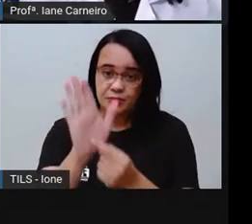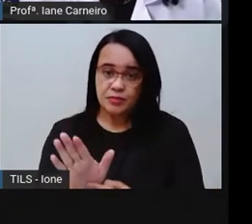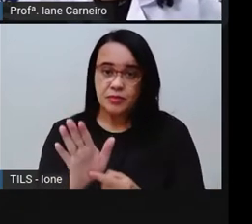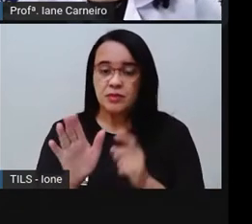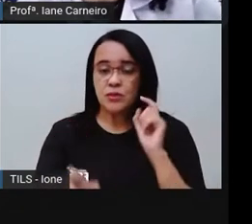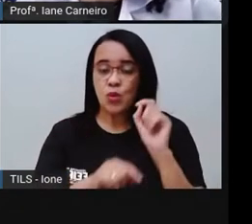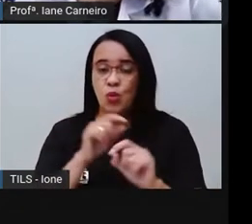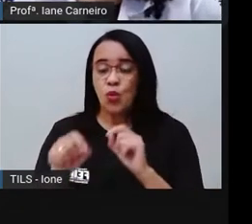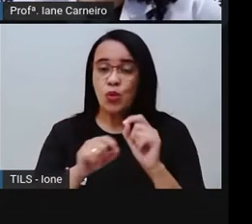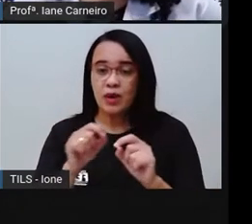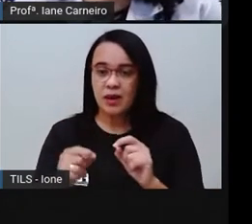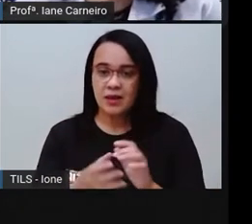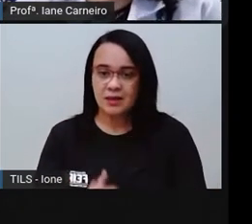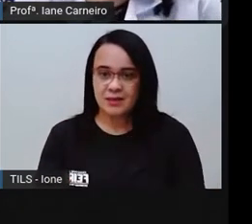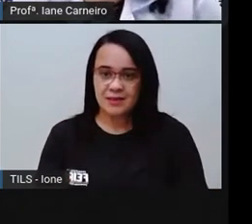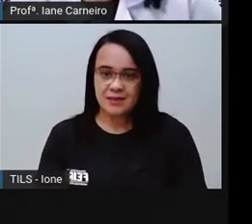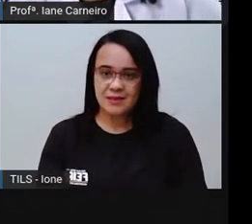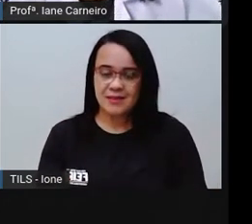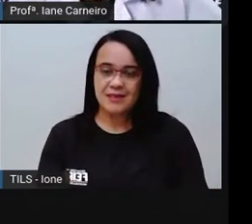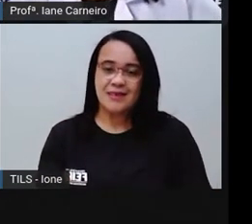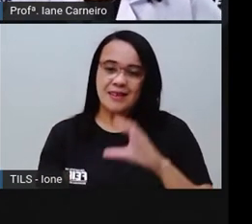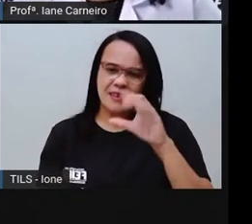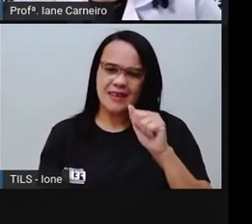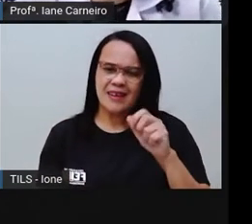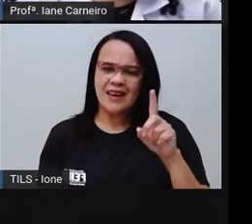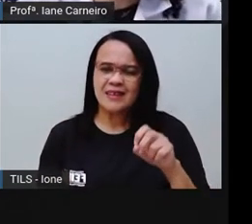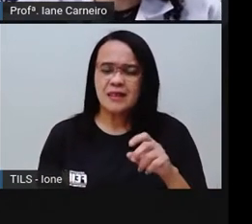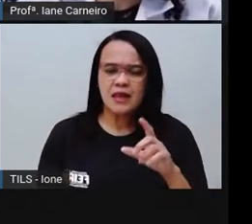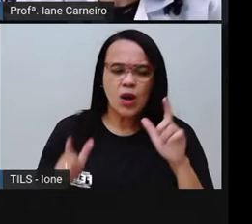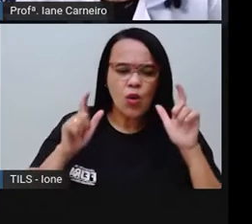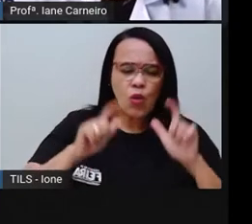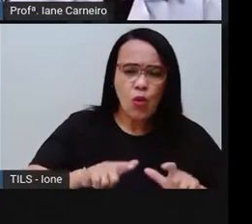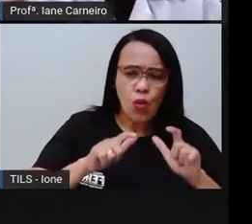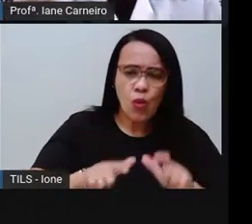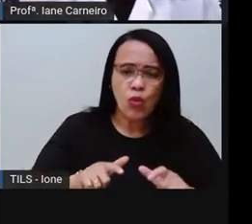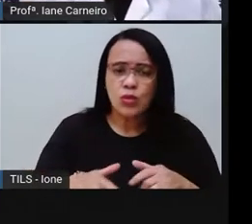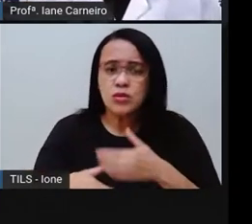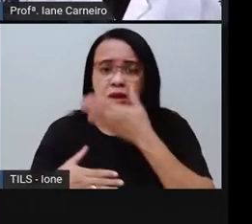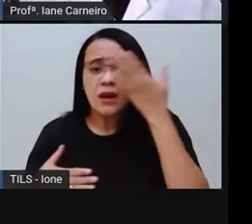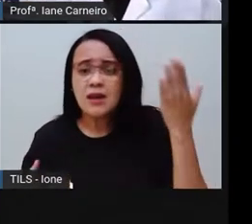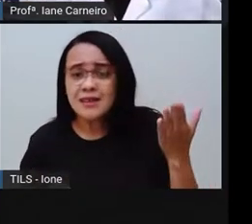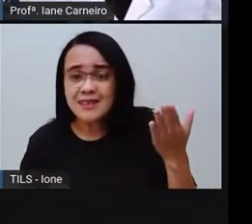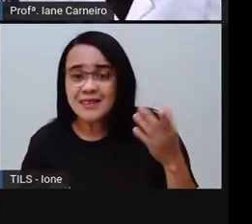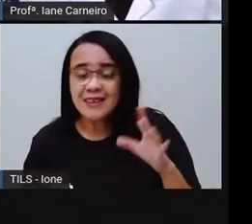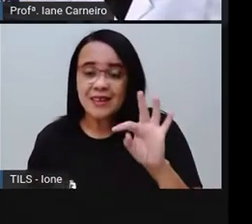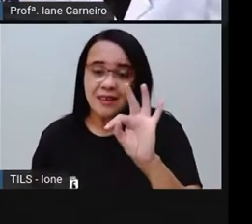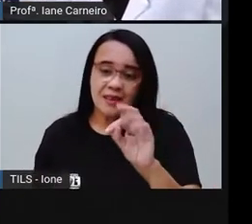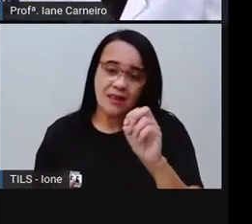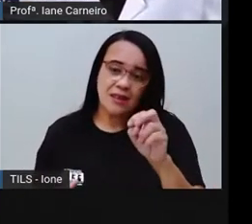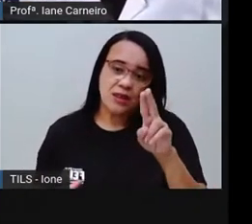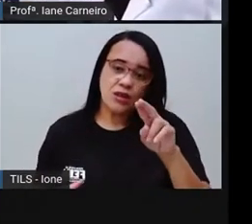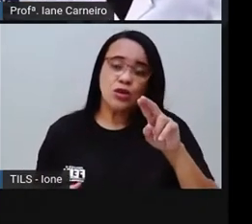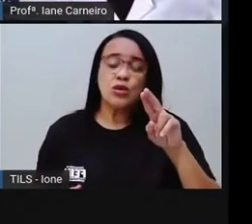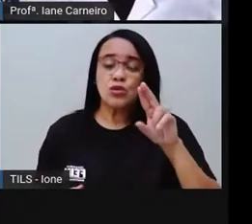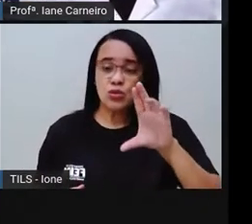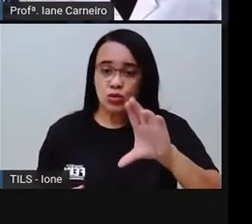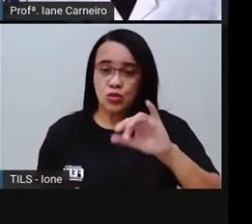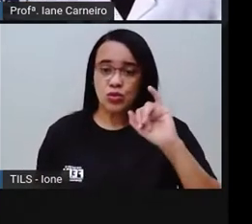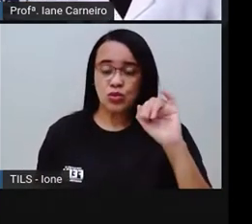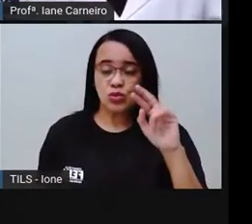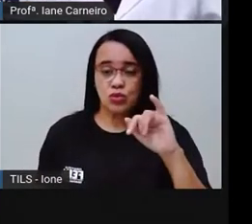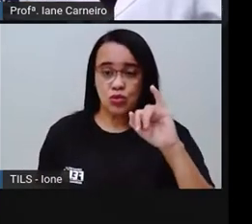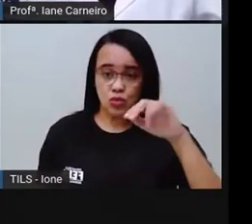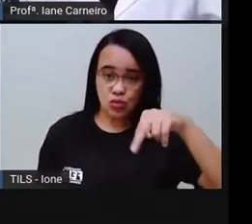parlenda Ó cadê o docinho o Pocinho né estava aqui você já ouviu essa parlenda uma parlenda